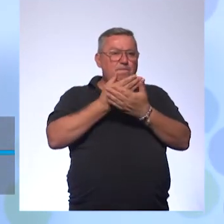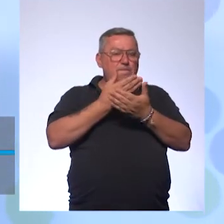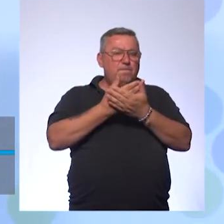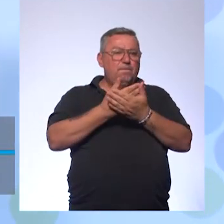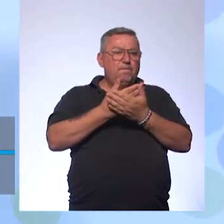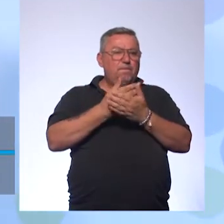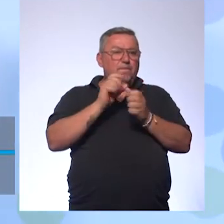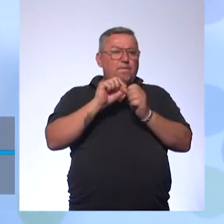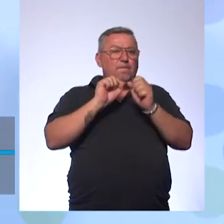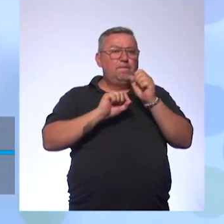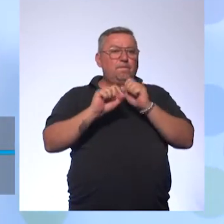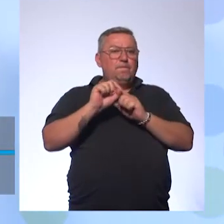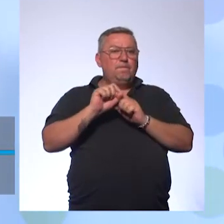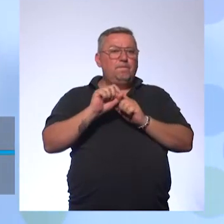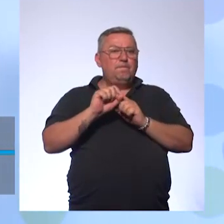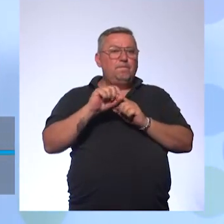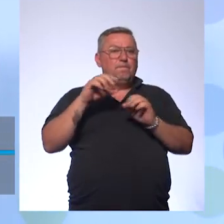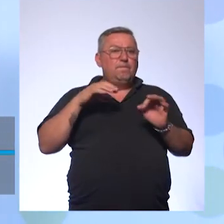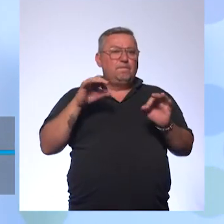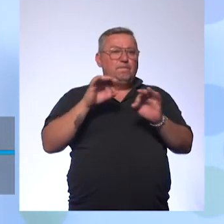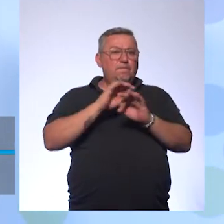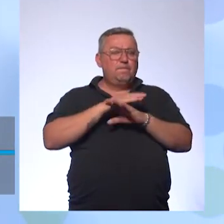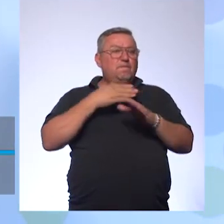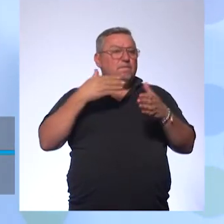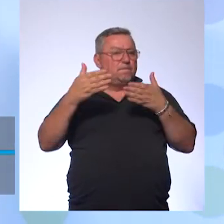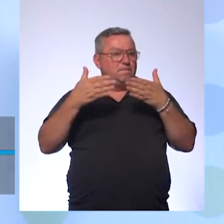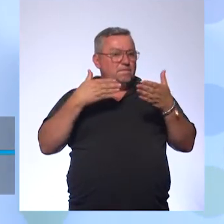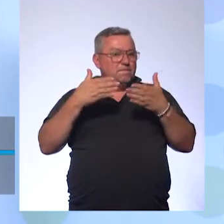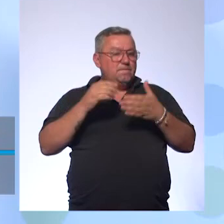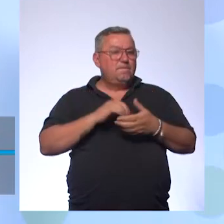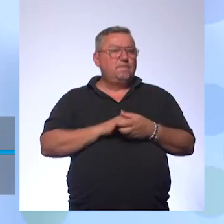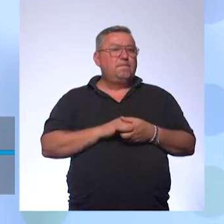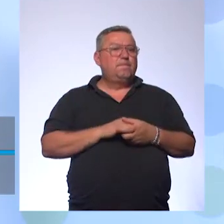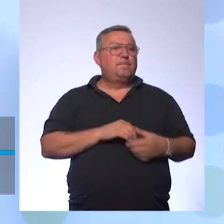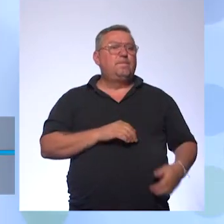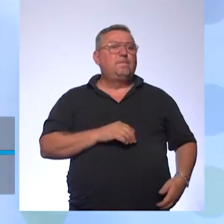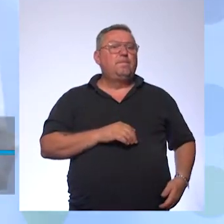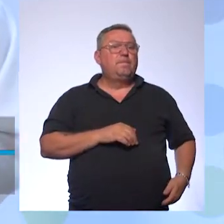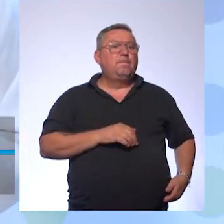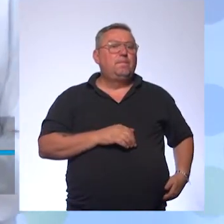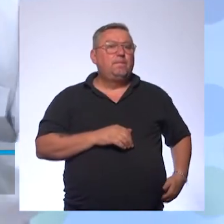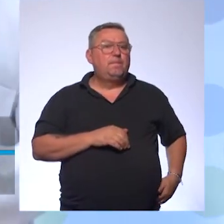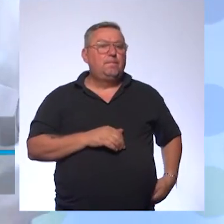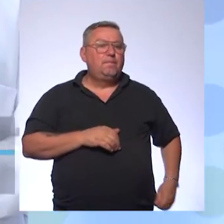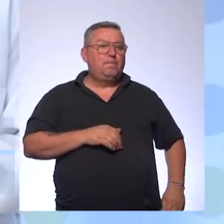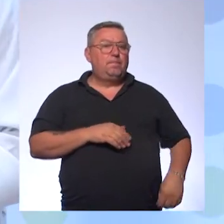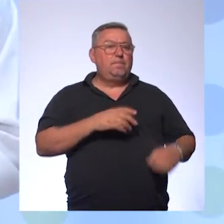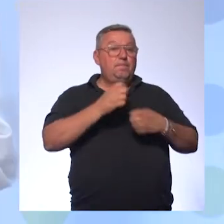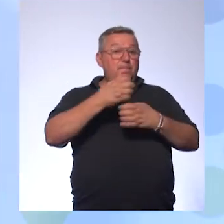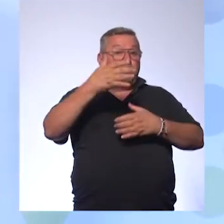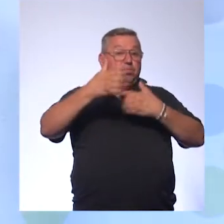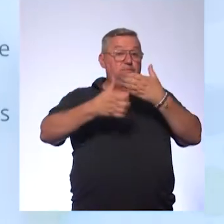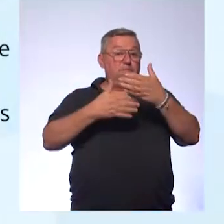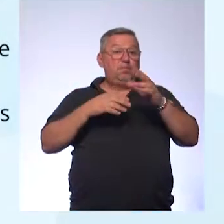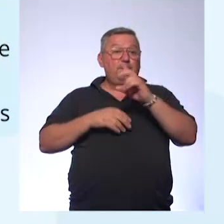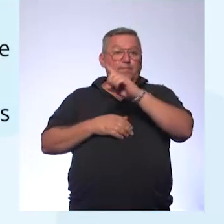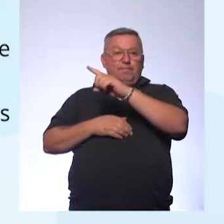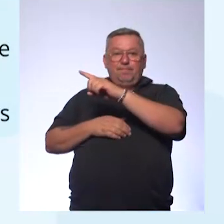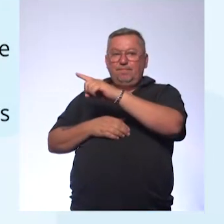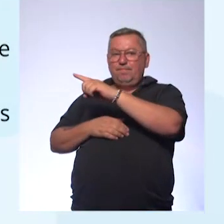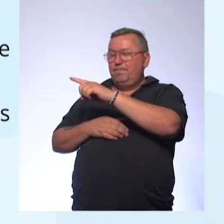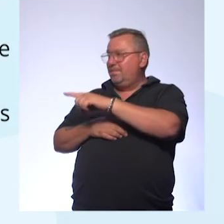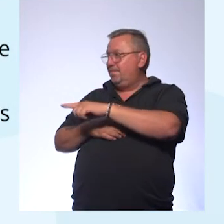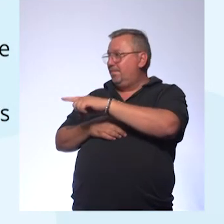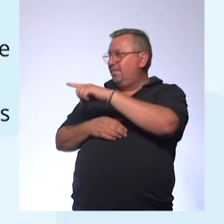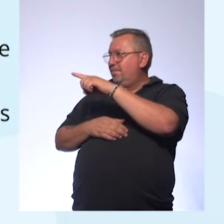aqui aproveitando aqui para o Najib, é aluno, viu, da professora Lúcia, para a Esther também, de Souza, que é